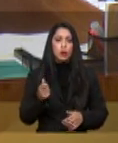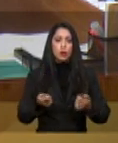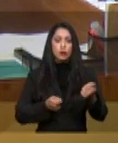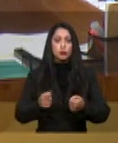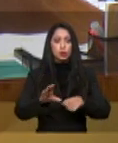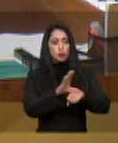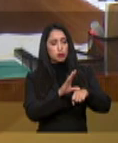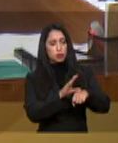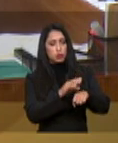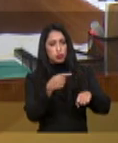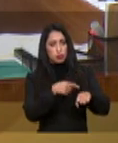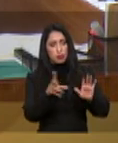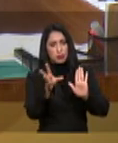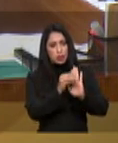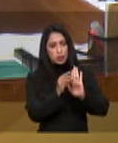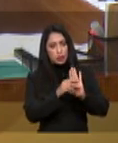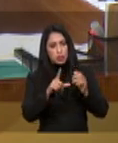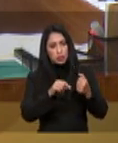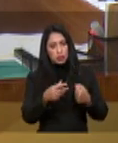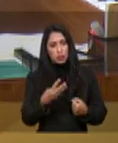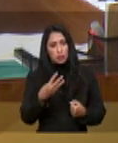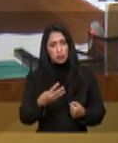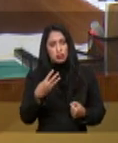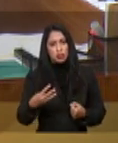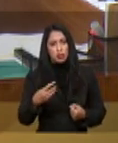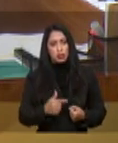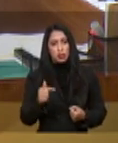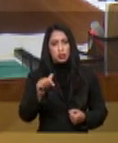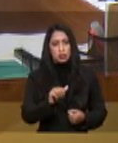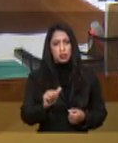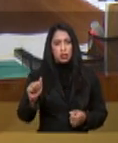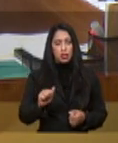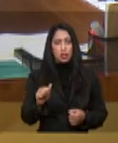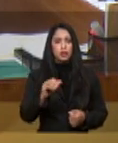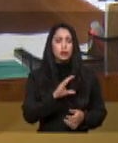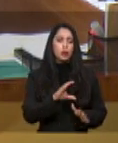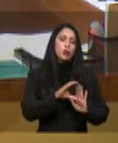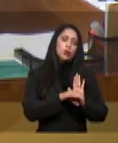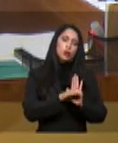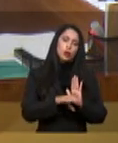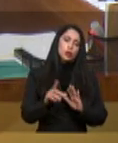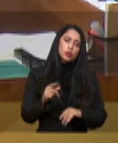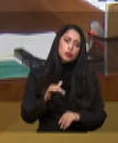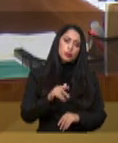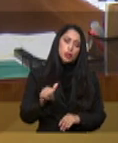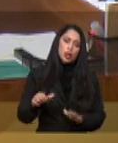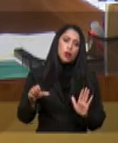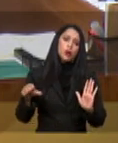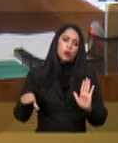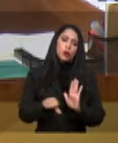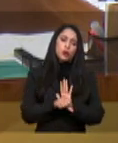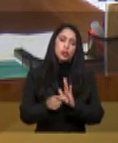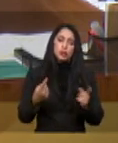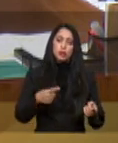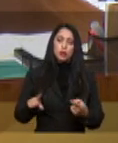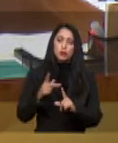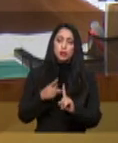de inconstitucionalidade material do artigo 337-A, caput do Código Penal, crime de sonegação de contribuição